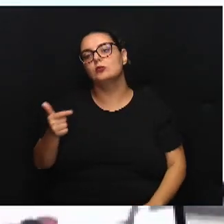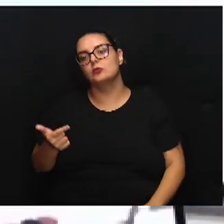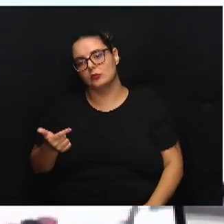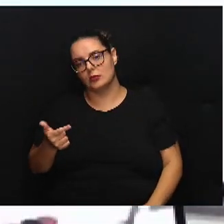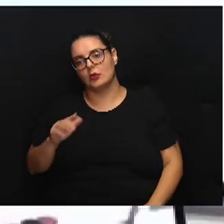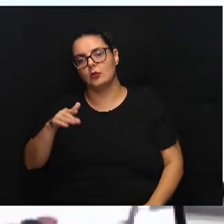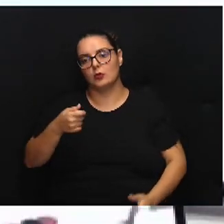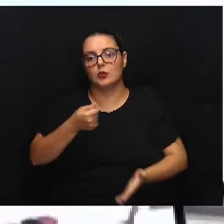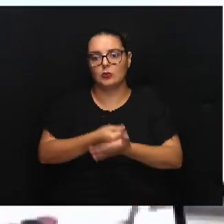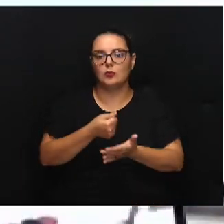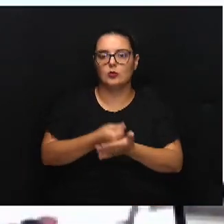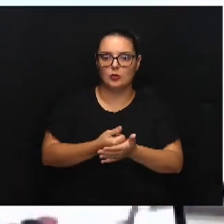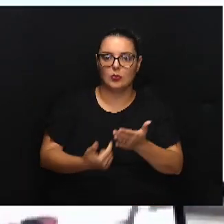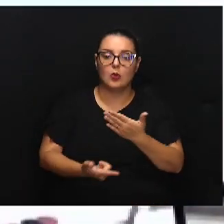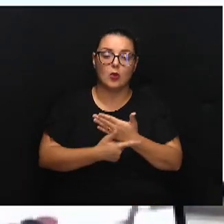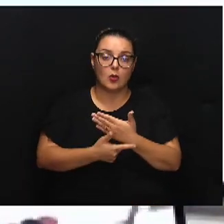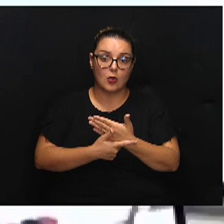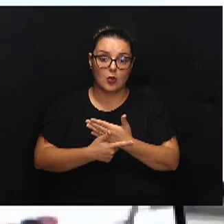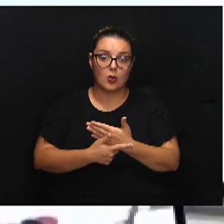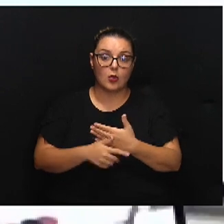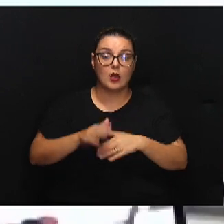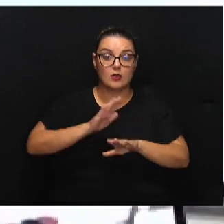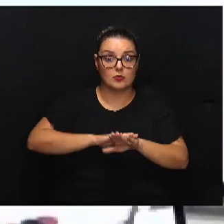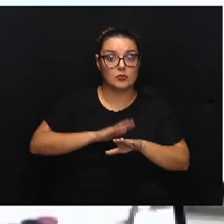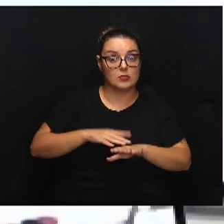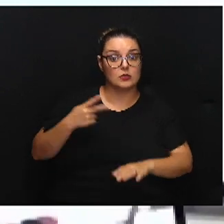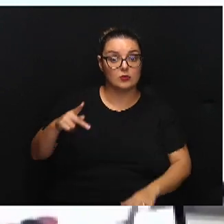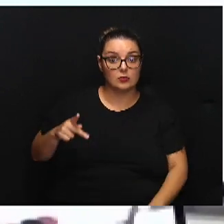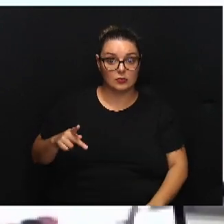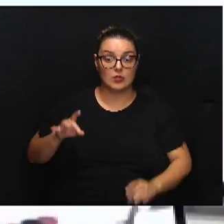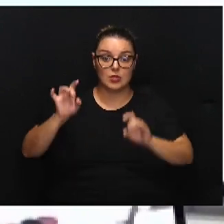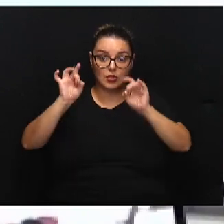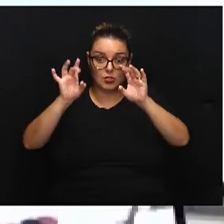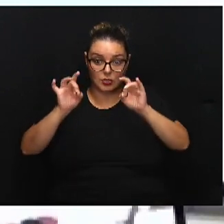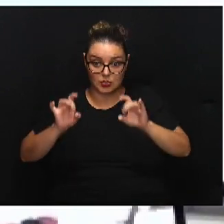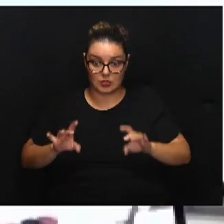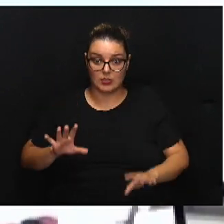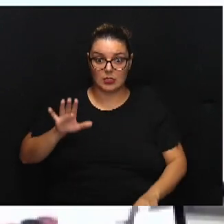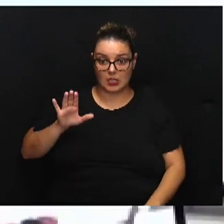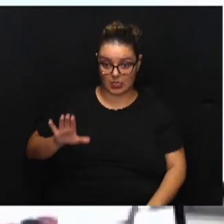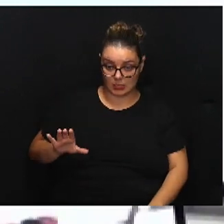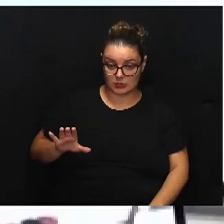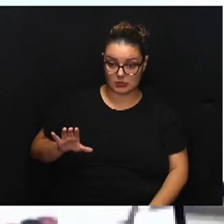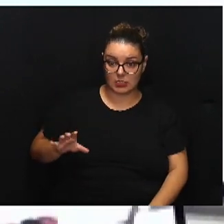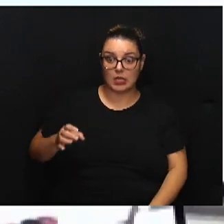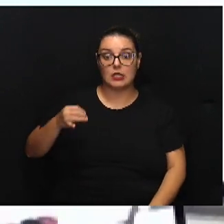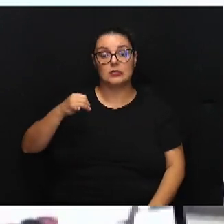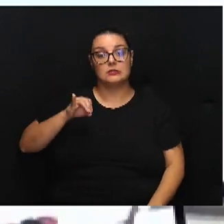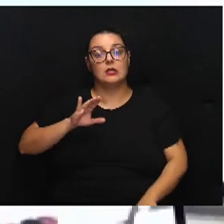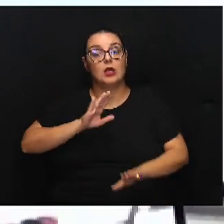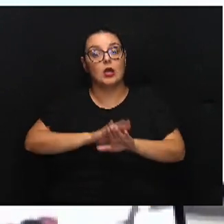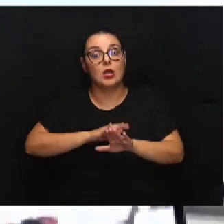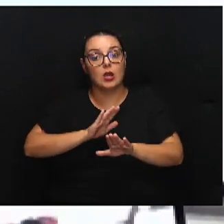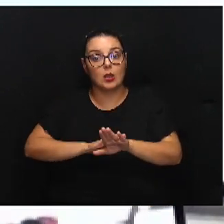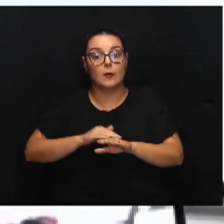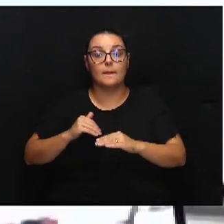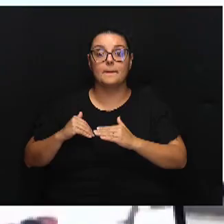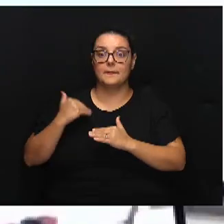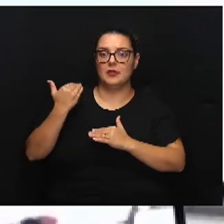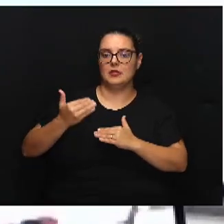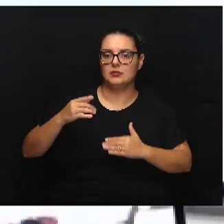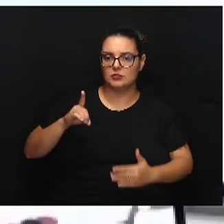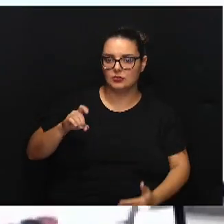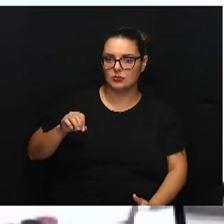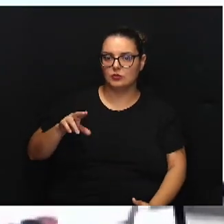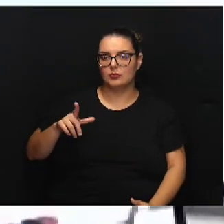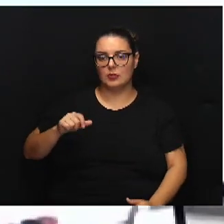esse papel, a função do que ela está fazendo é exclusivamente essa. Se a função for, além disso, avaliar o trabalho